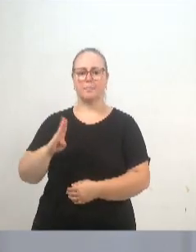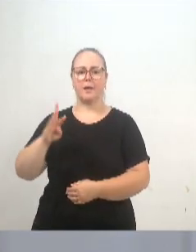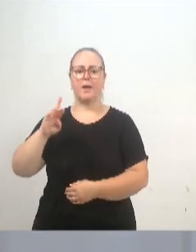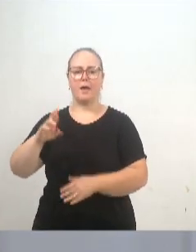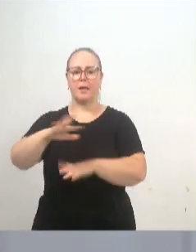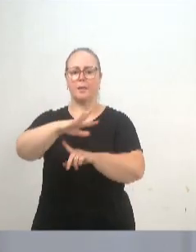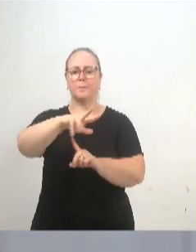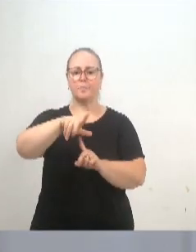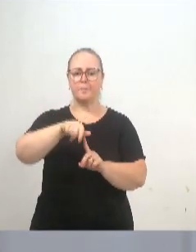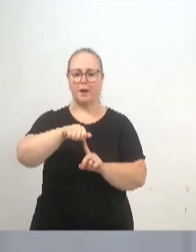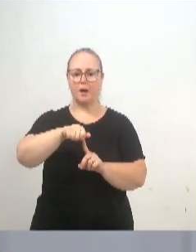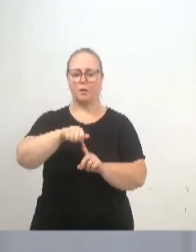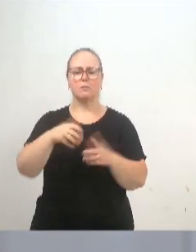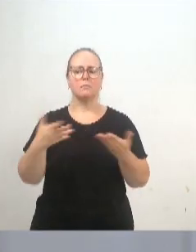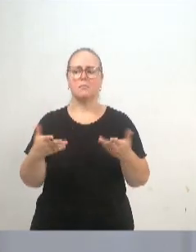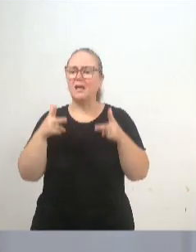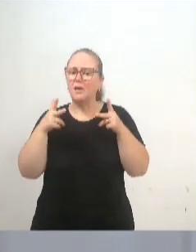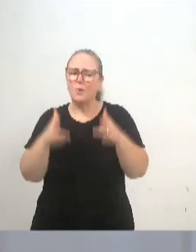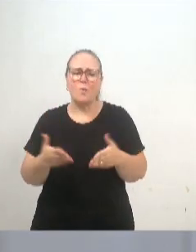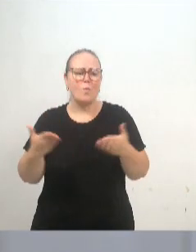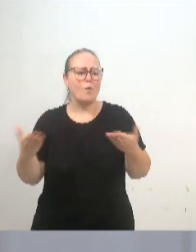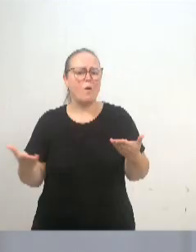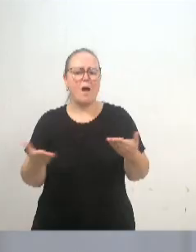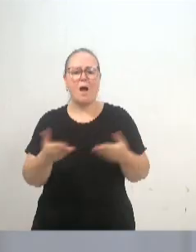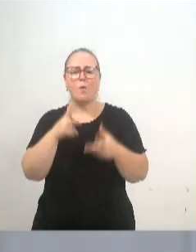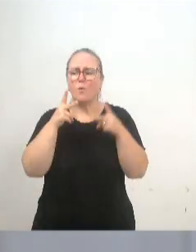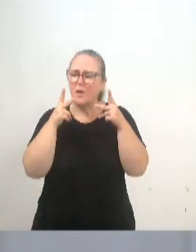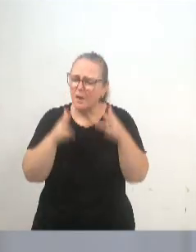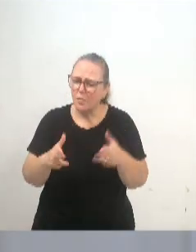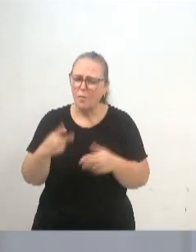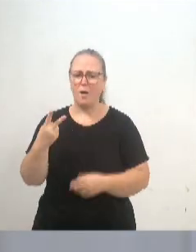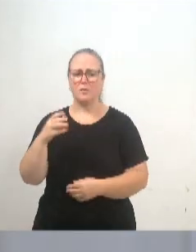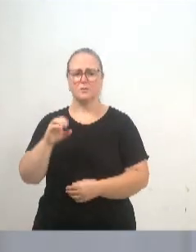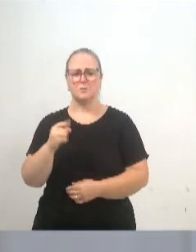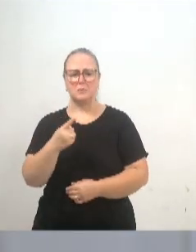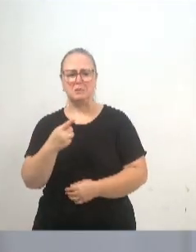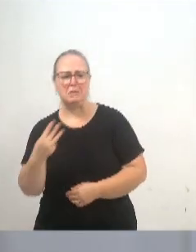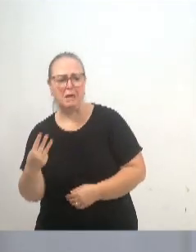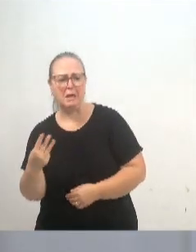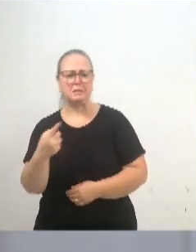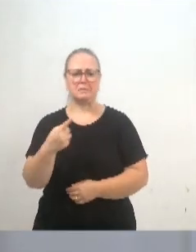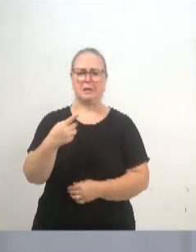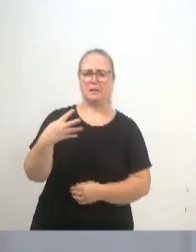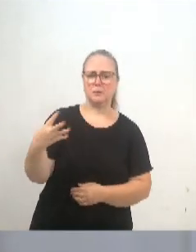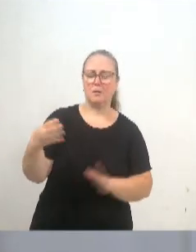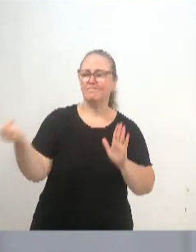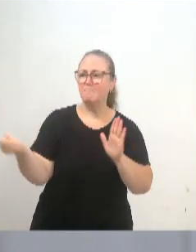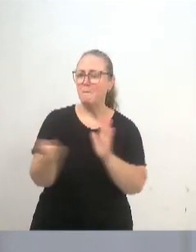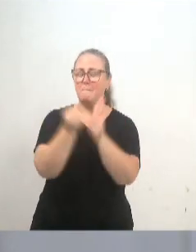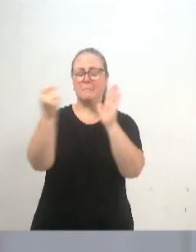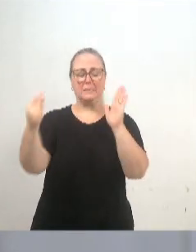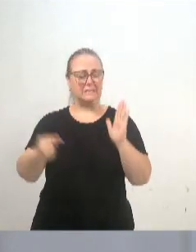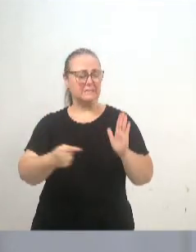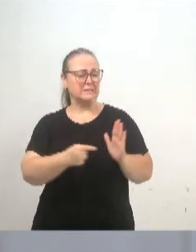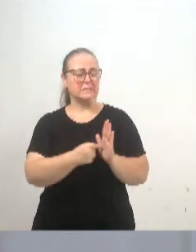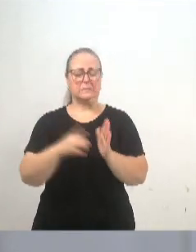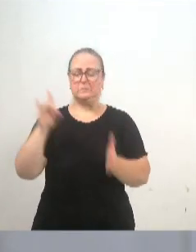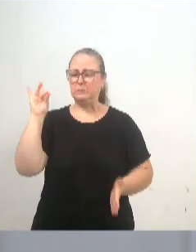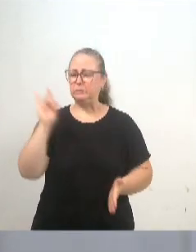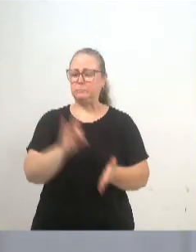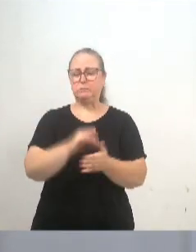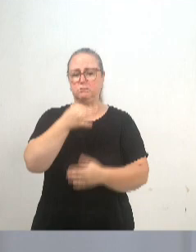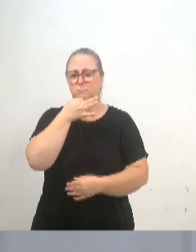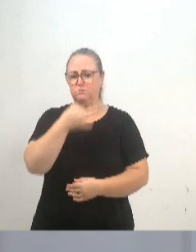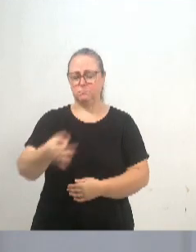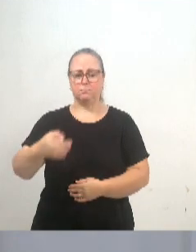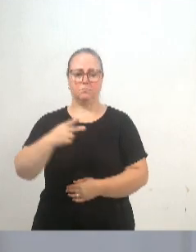vive hoje a mesma atividade econômica de 2013 e 2014. Isso é um legado maldito das administrações do PT.